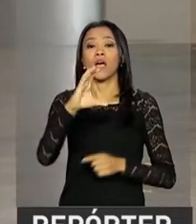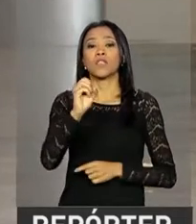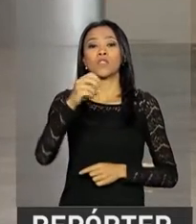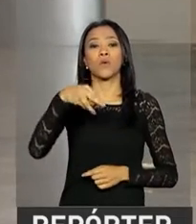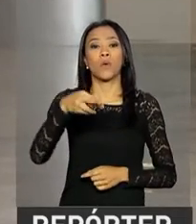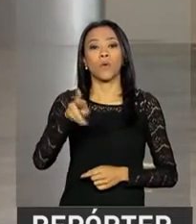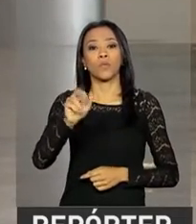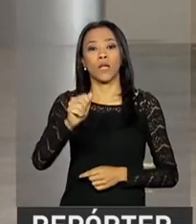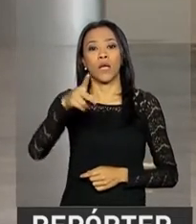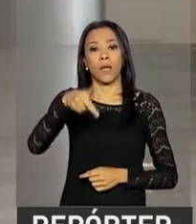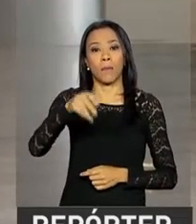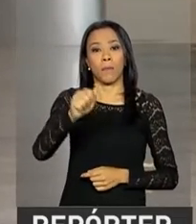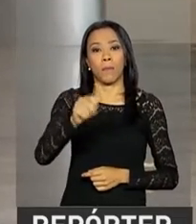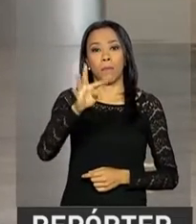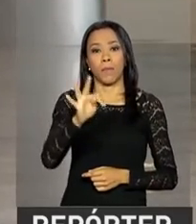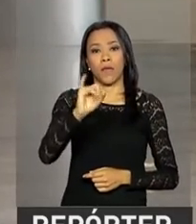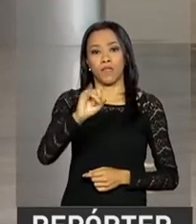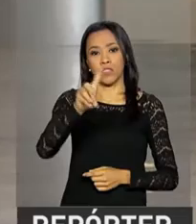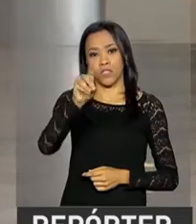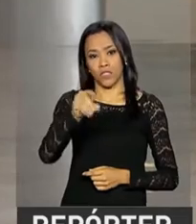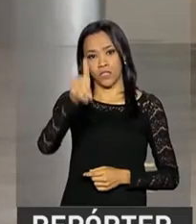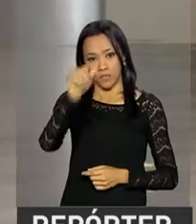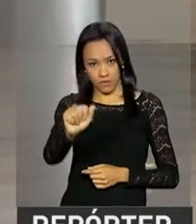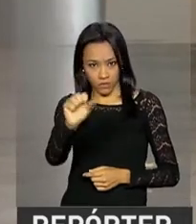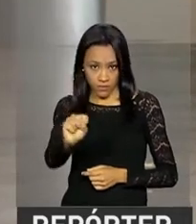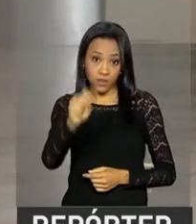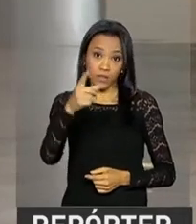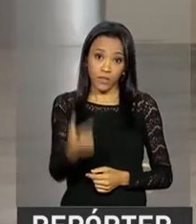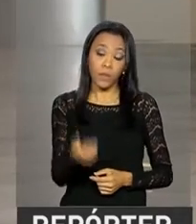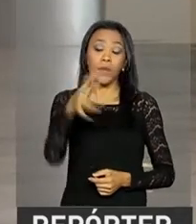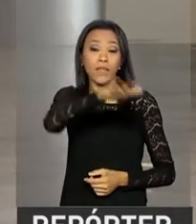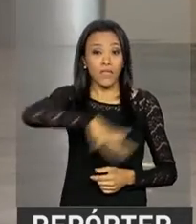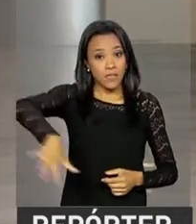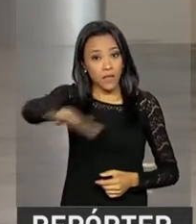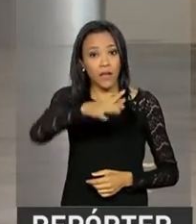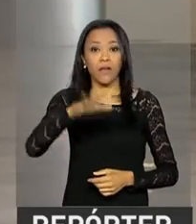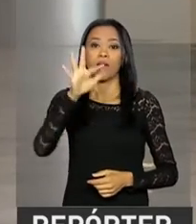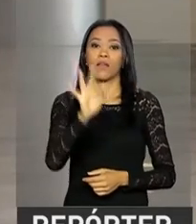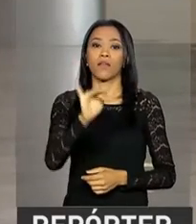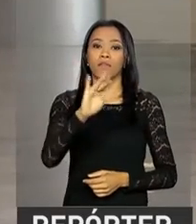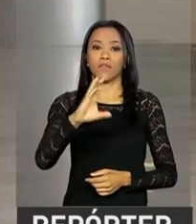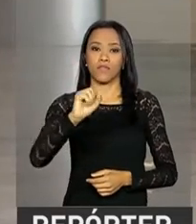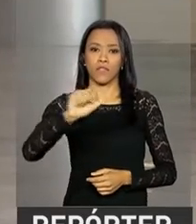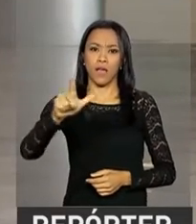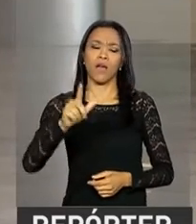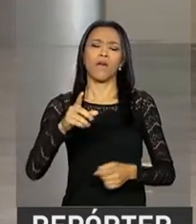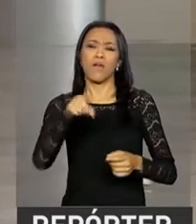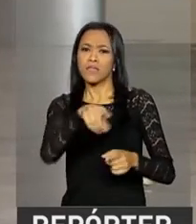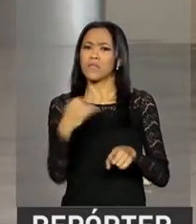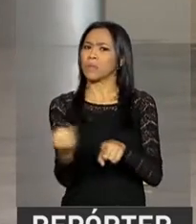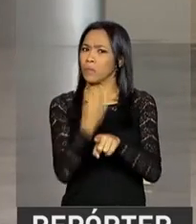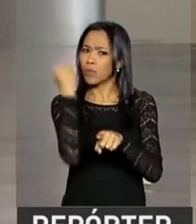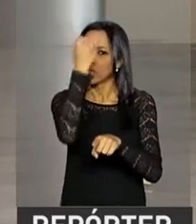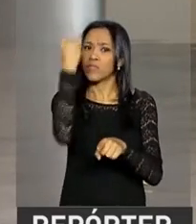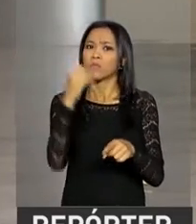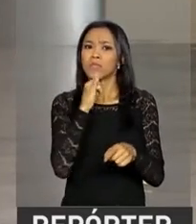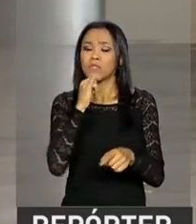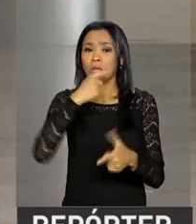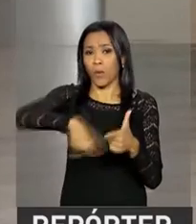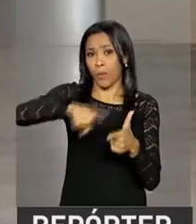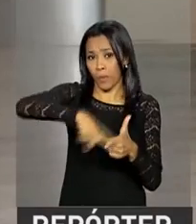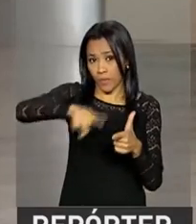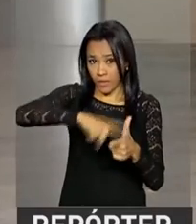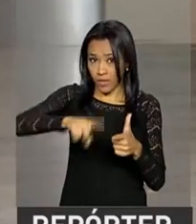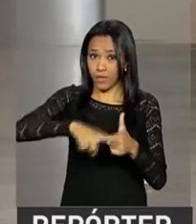enviar um novo projeto a recuperação fiscal é considerada de grande importância para os estados em crise financeira como por exemplo rio